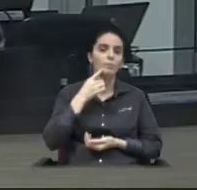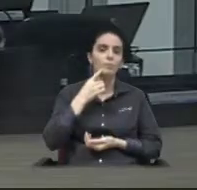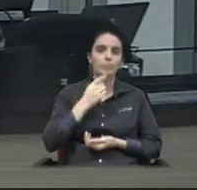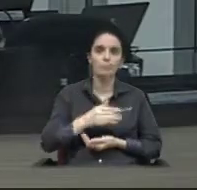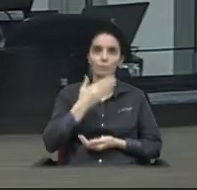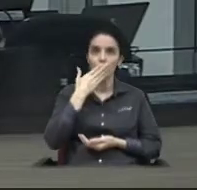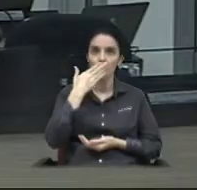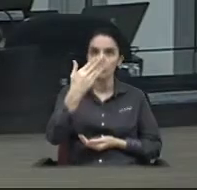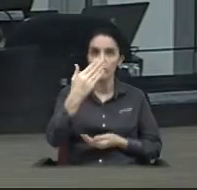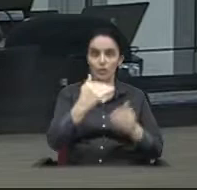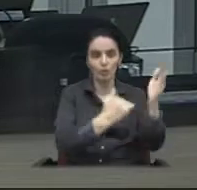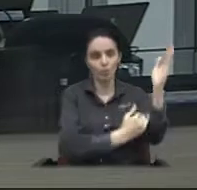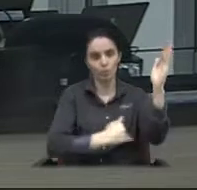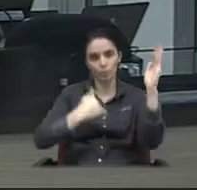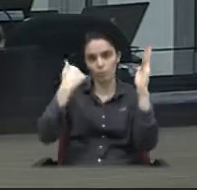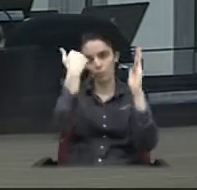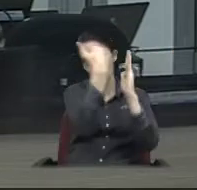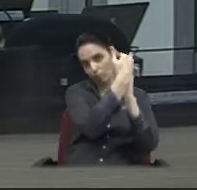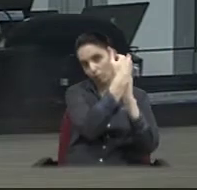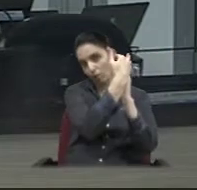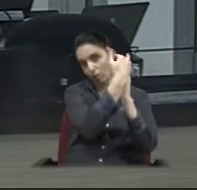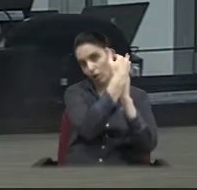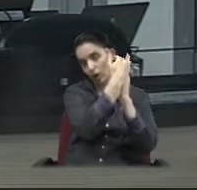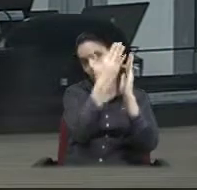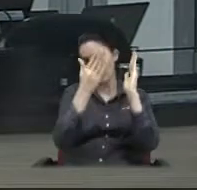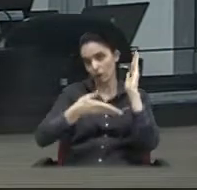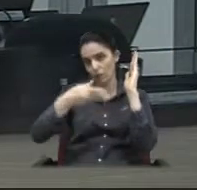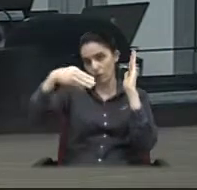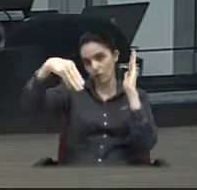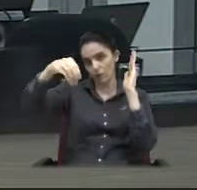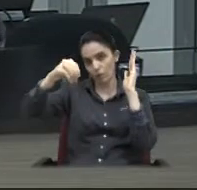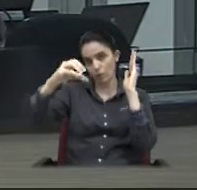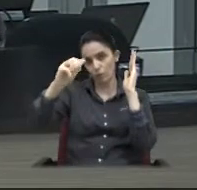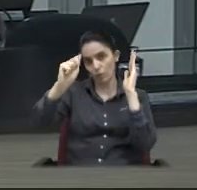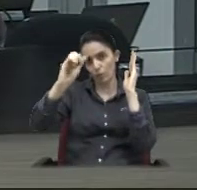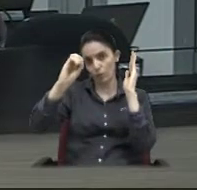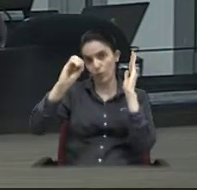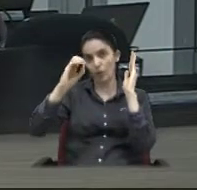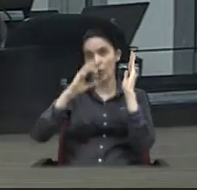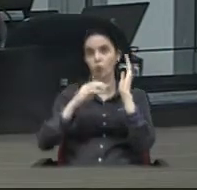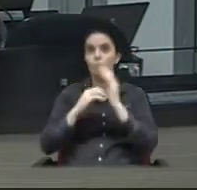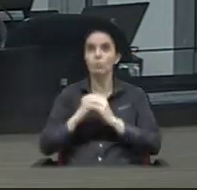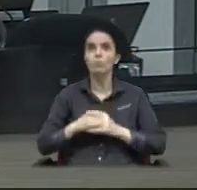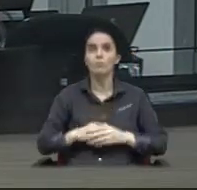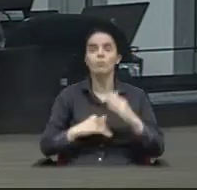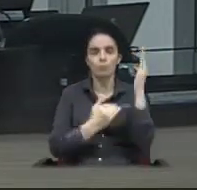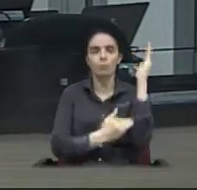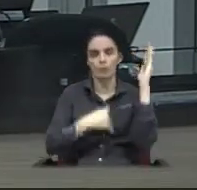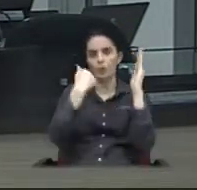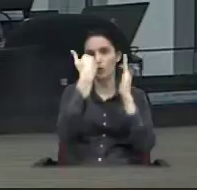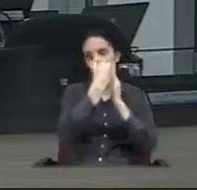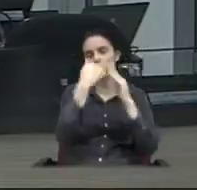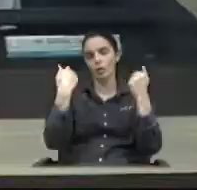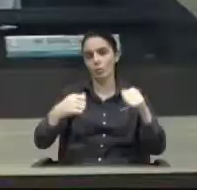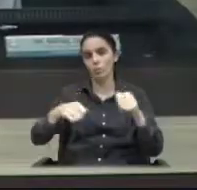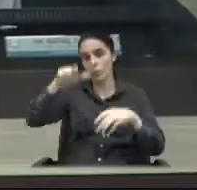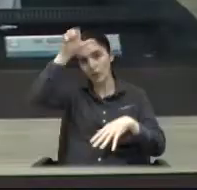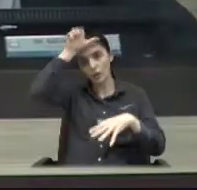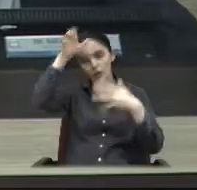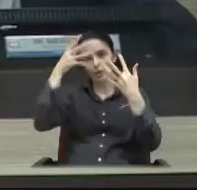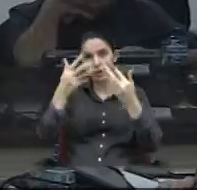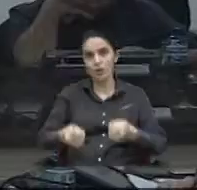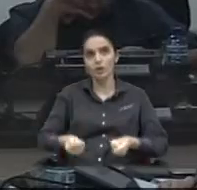essa inversão de pauta para que a gente possa possamos ver as moções é verdade que falta precisa doença dos líderes